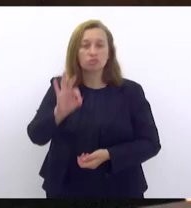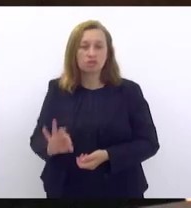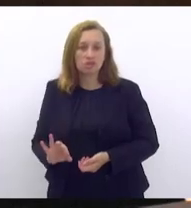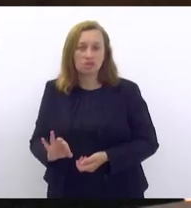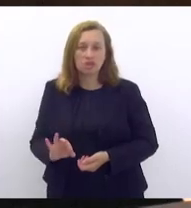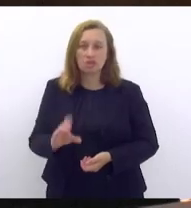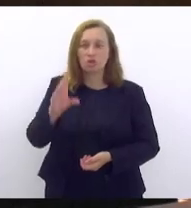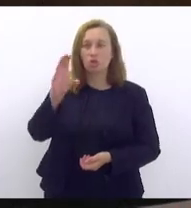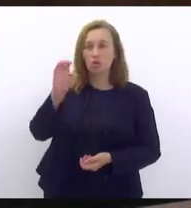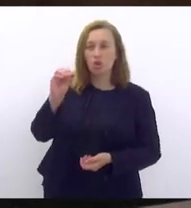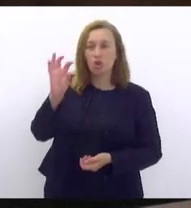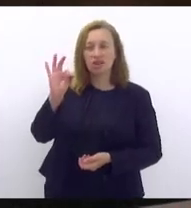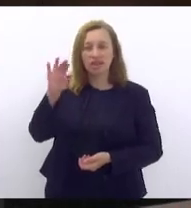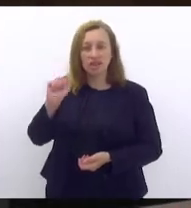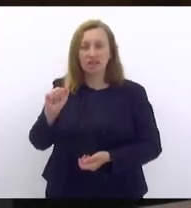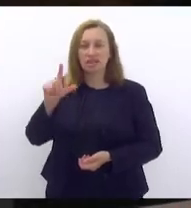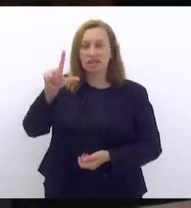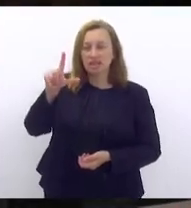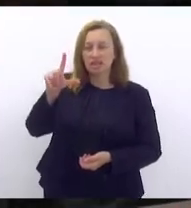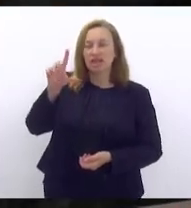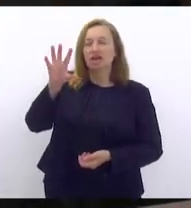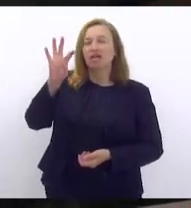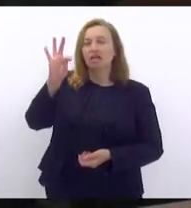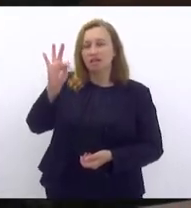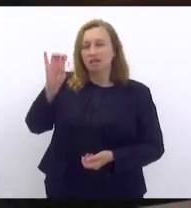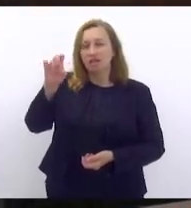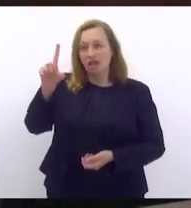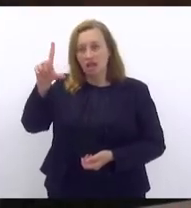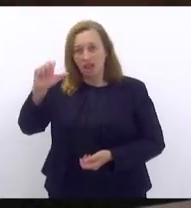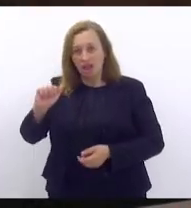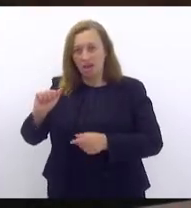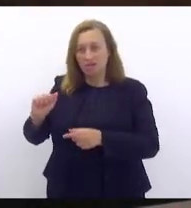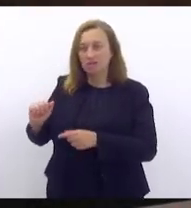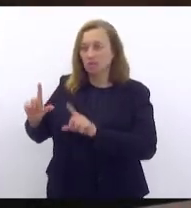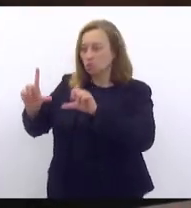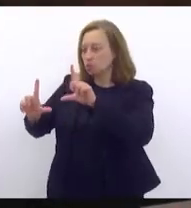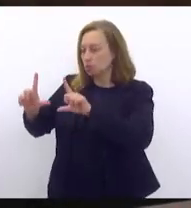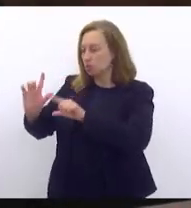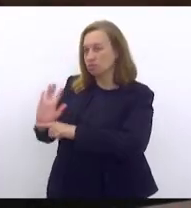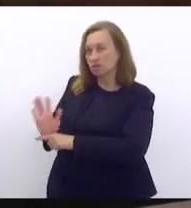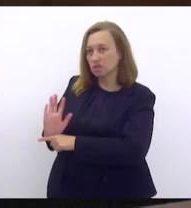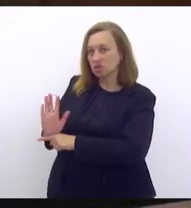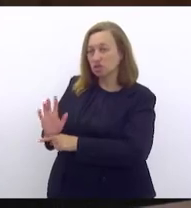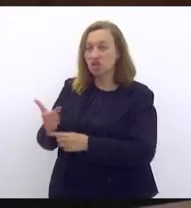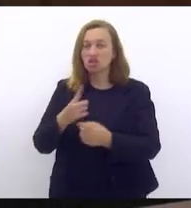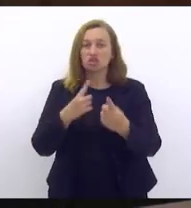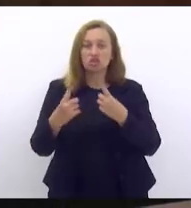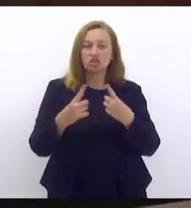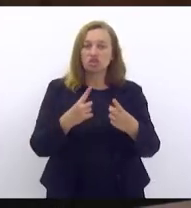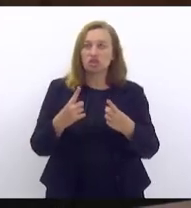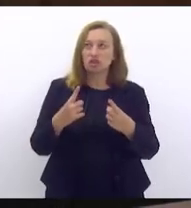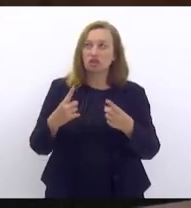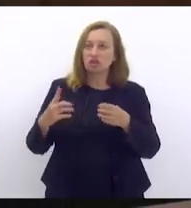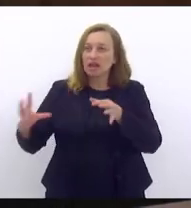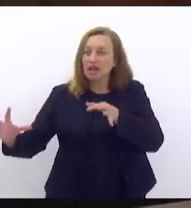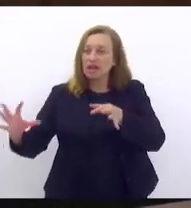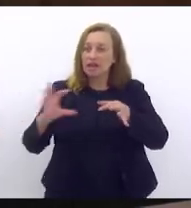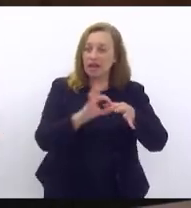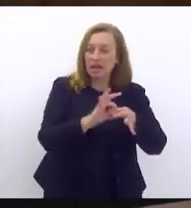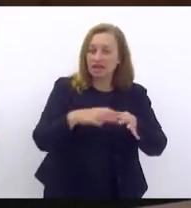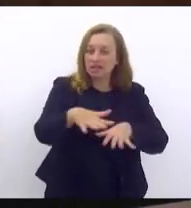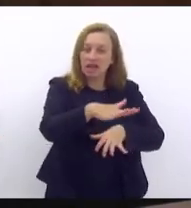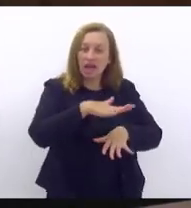de cotas de telas. É muito feliz porque dialoga com as demandas do mercado consumidor. E quando eu